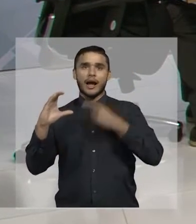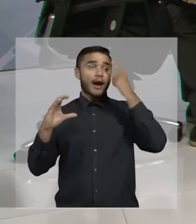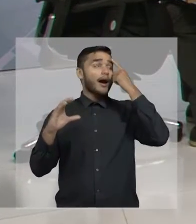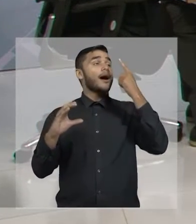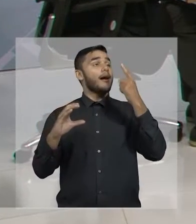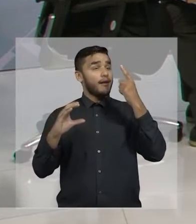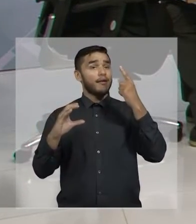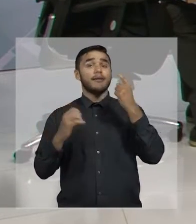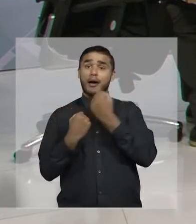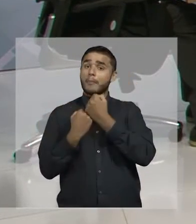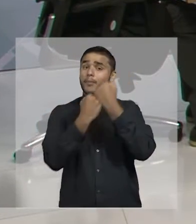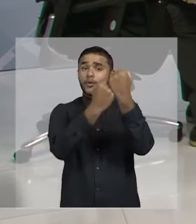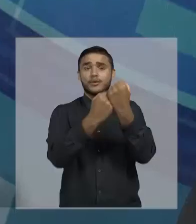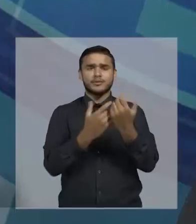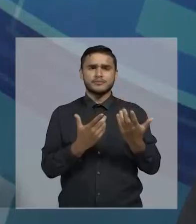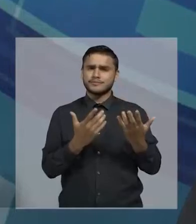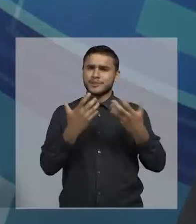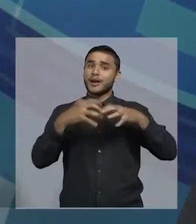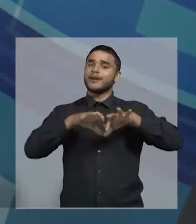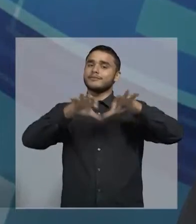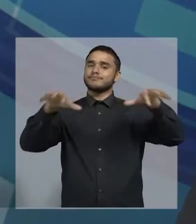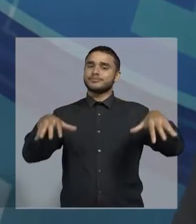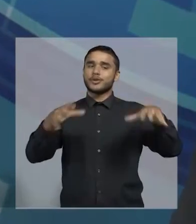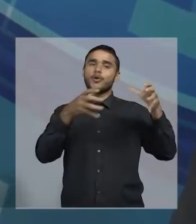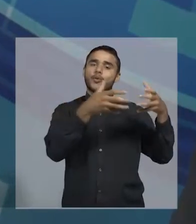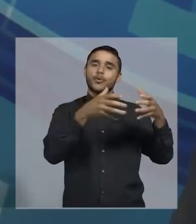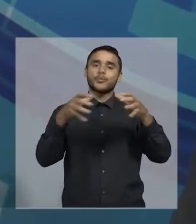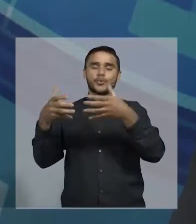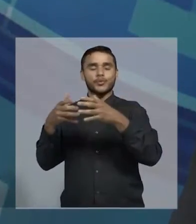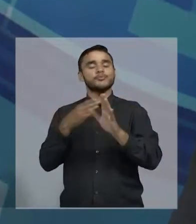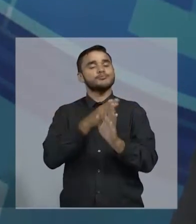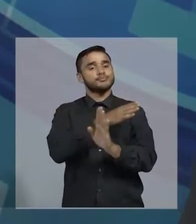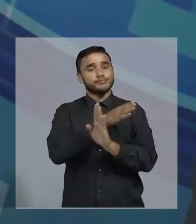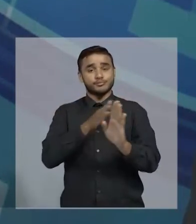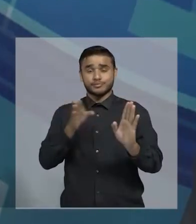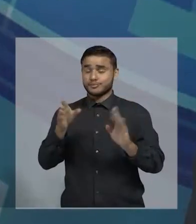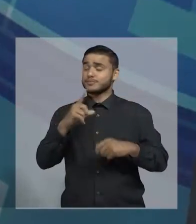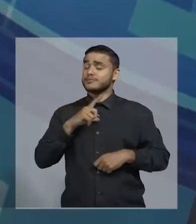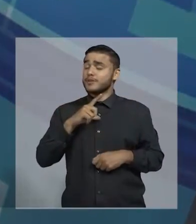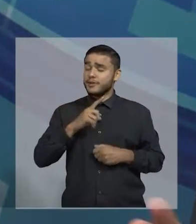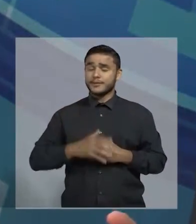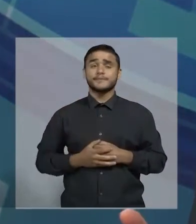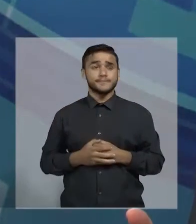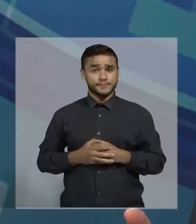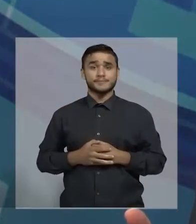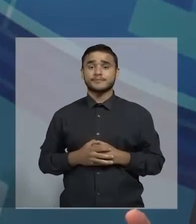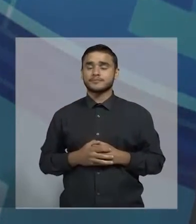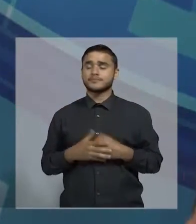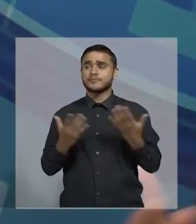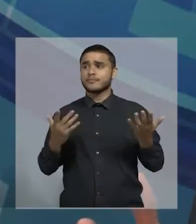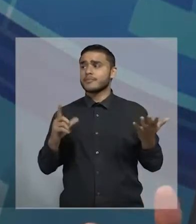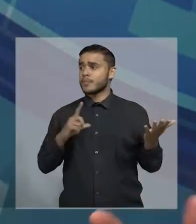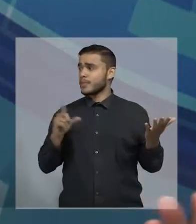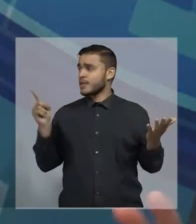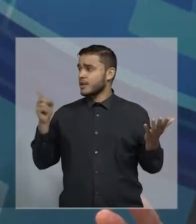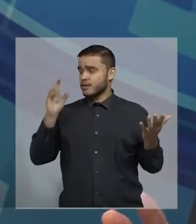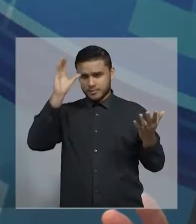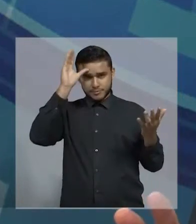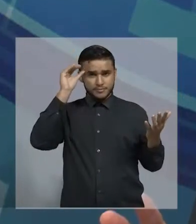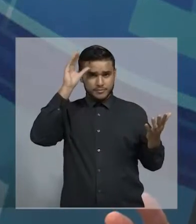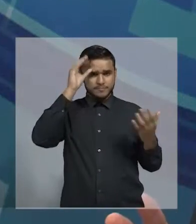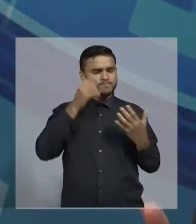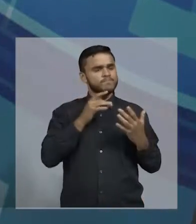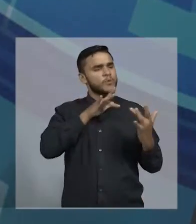considerado um todo hoje, pelos desgastes muito Sofreu ruim. um desgaste muito grande. Sofreu muito grande, é. Mas o governador não é tão identificado com o próprio partido,